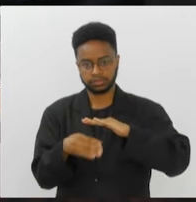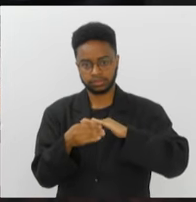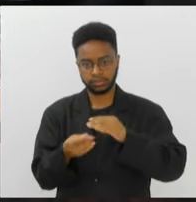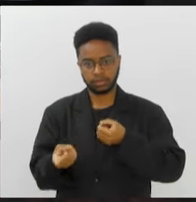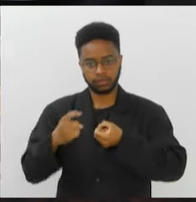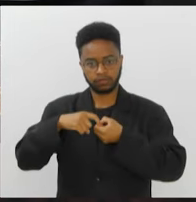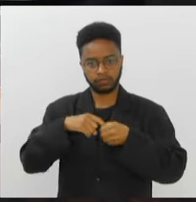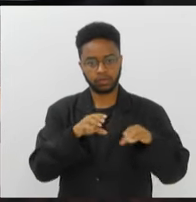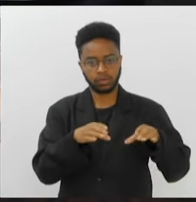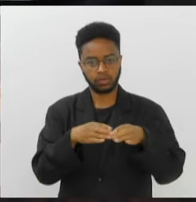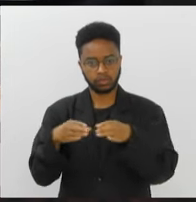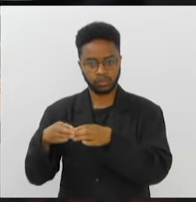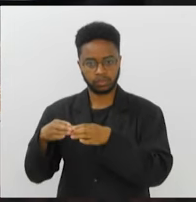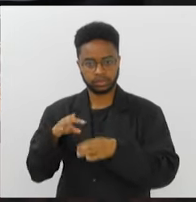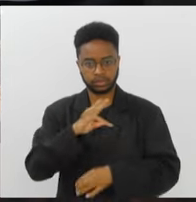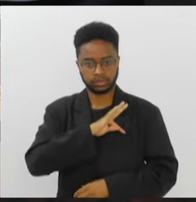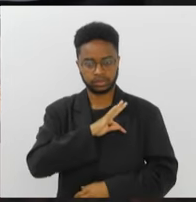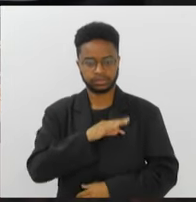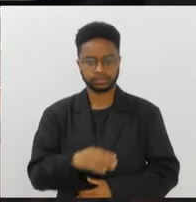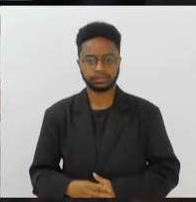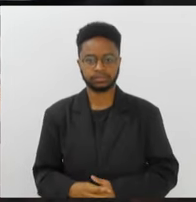e retorna às comissões técnicas.